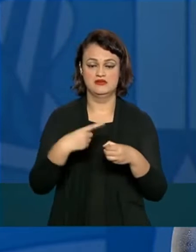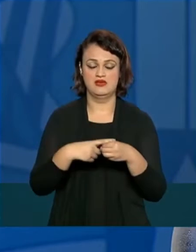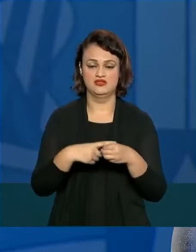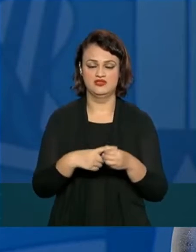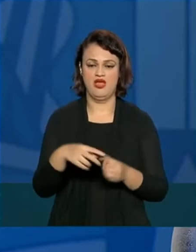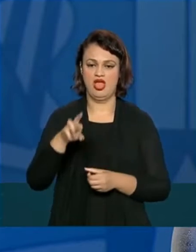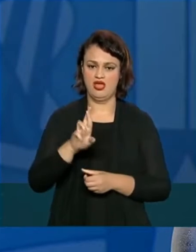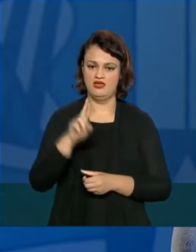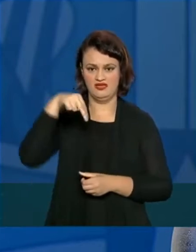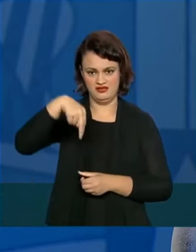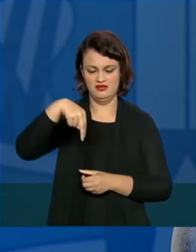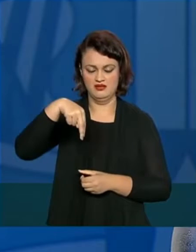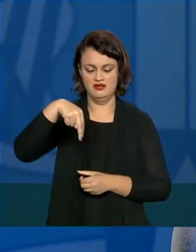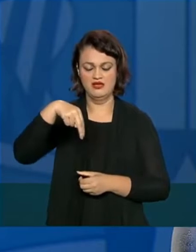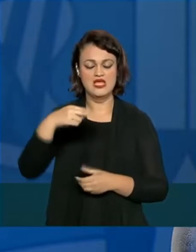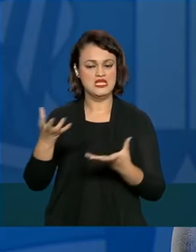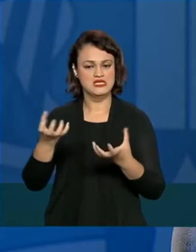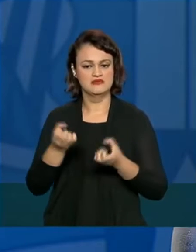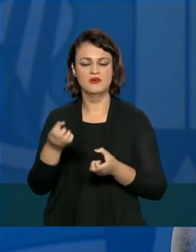o estado recebeu como rotina